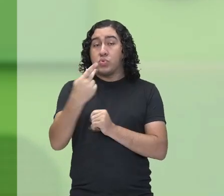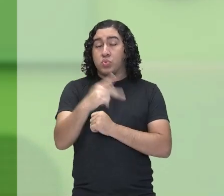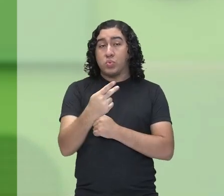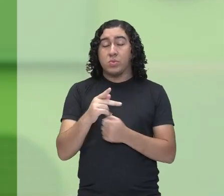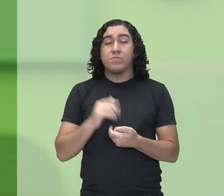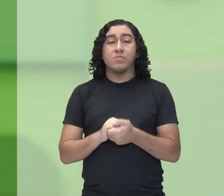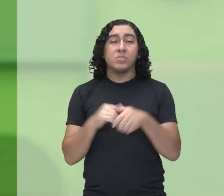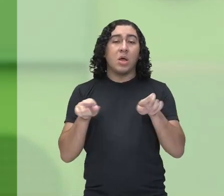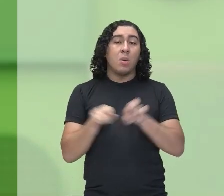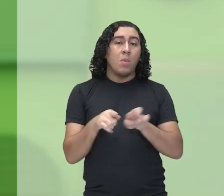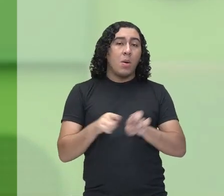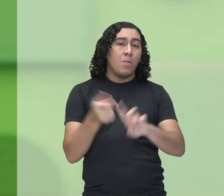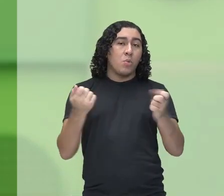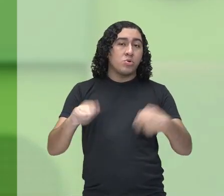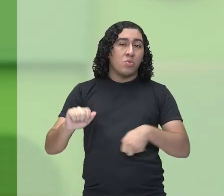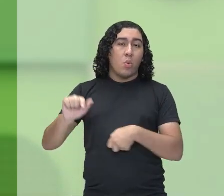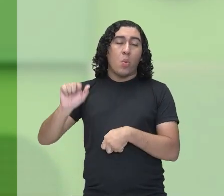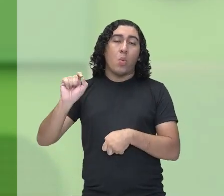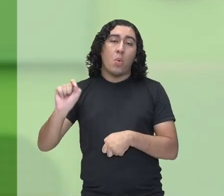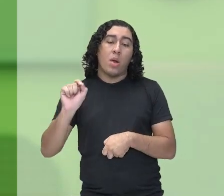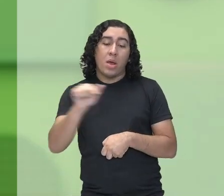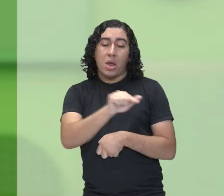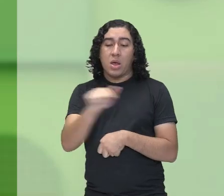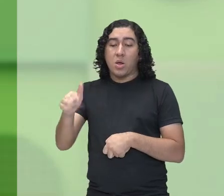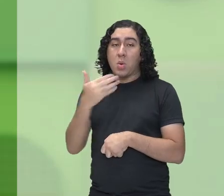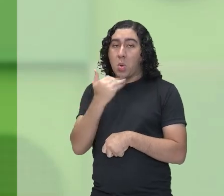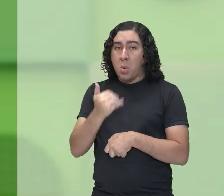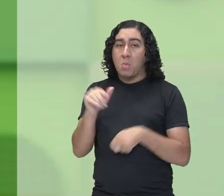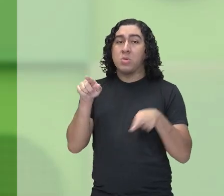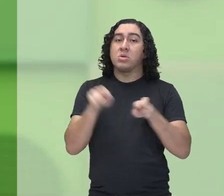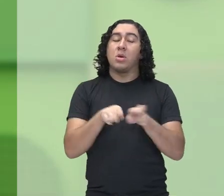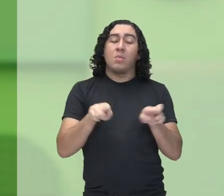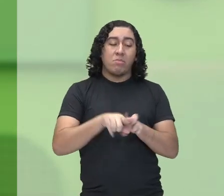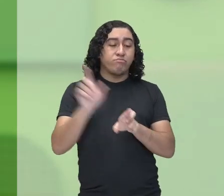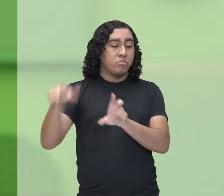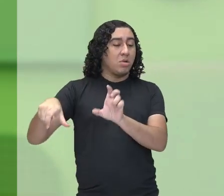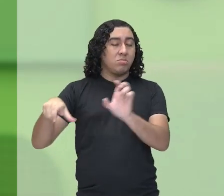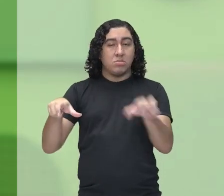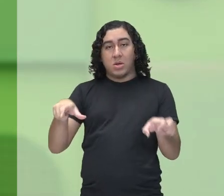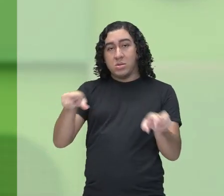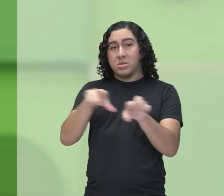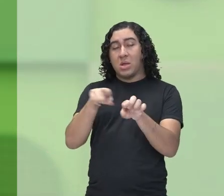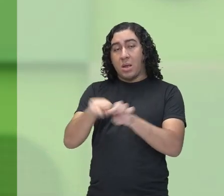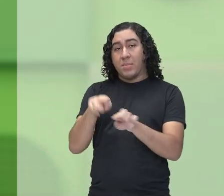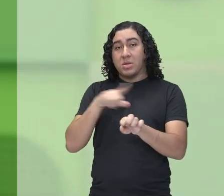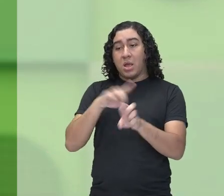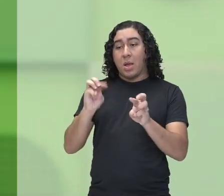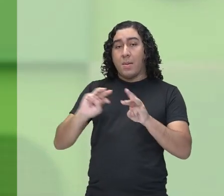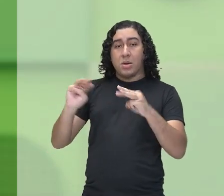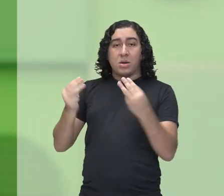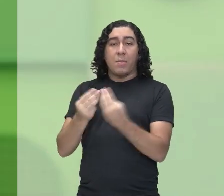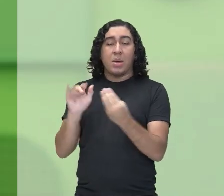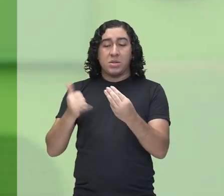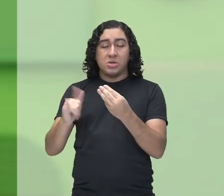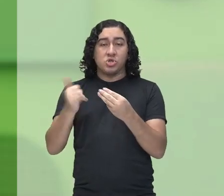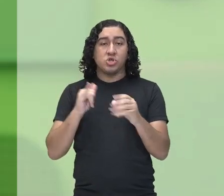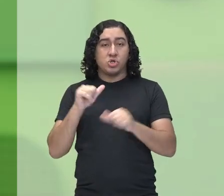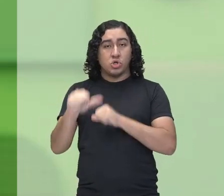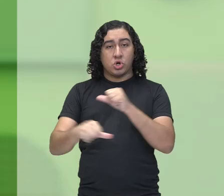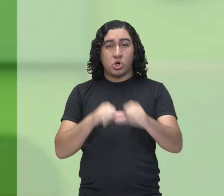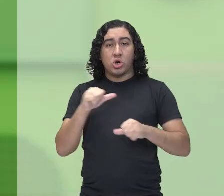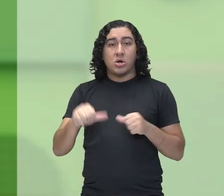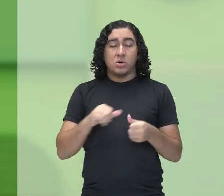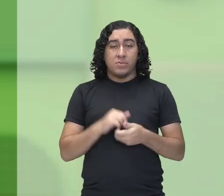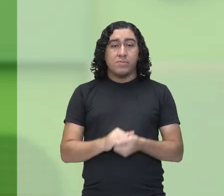servir de alimento, né, uns para os outros, havendo essa transferência de energia, de matéria e